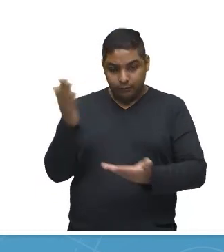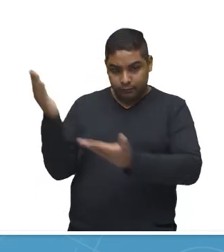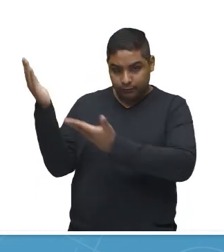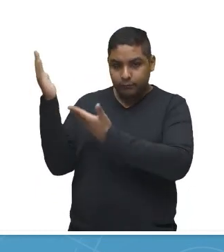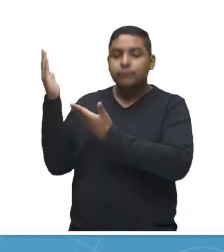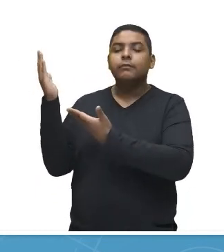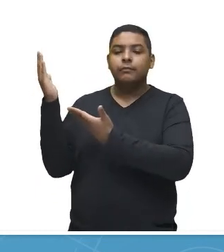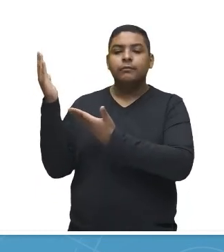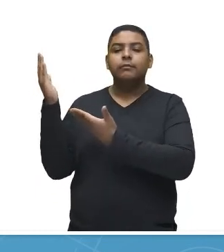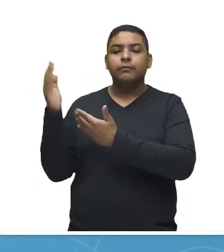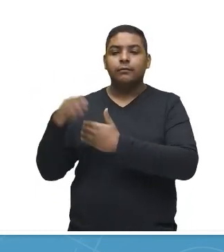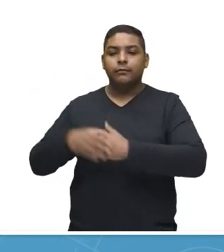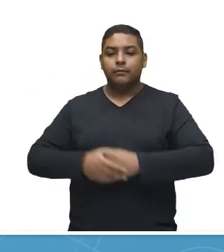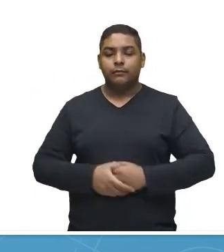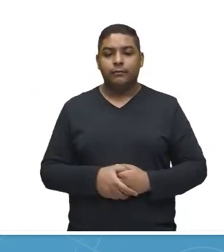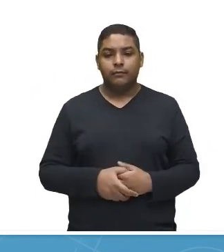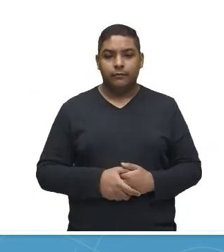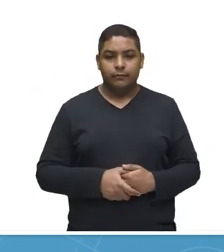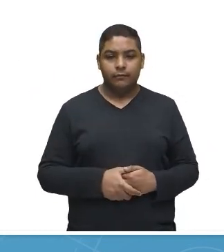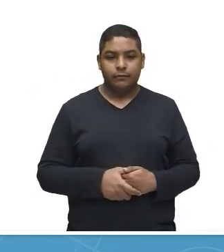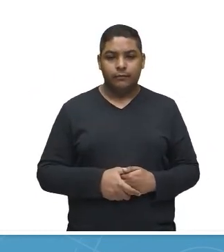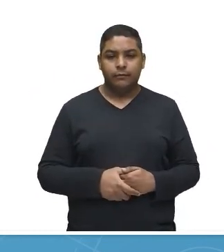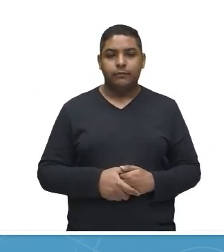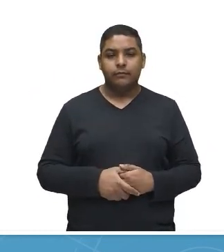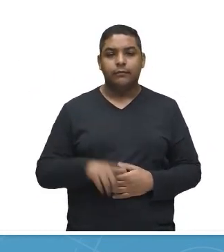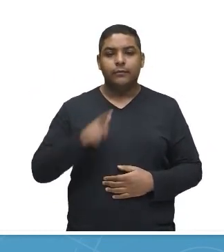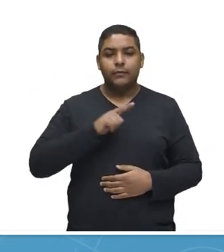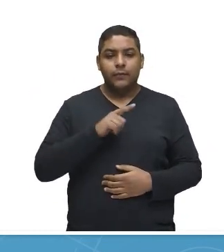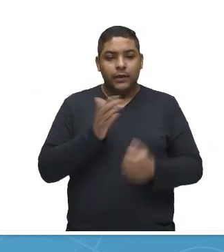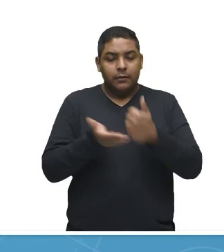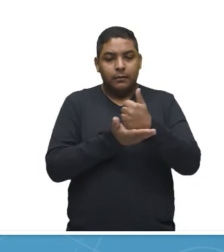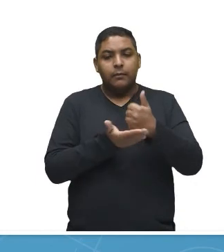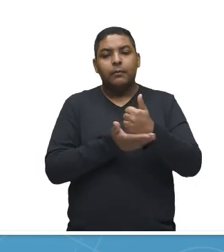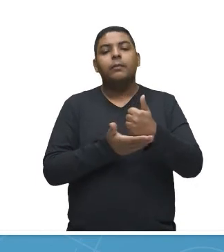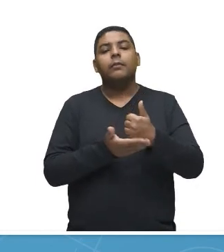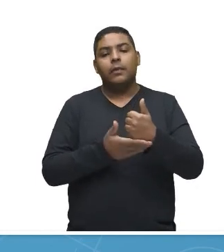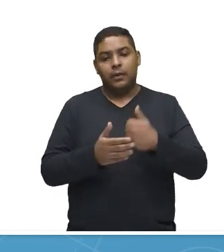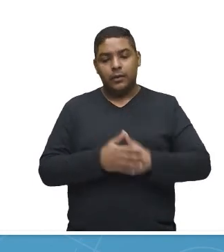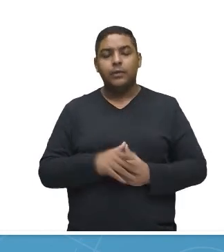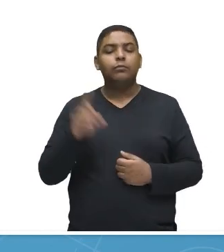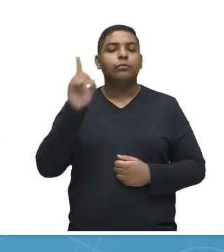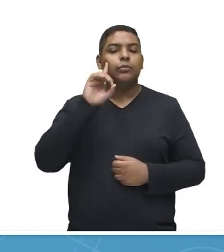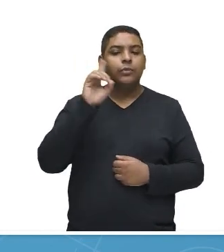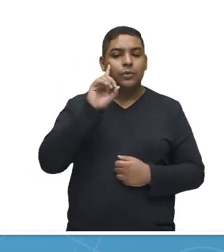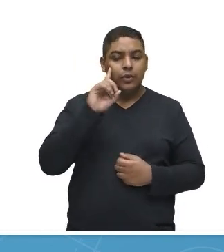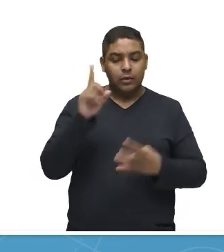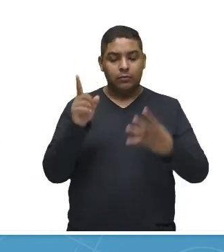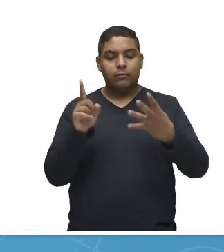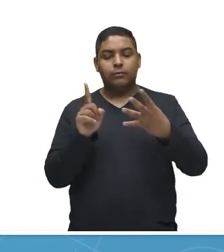a nossa pirâmide. Na base, nós temos aqueles exercícios diários.